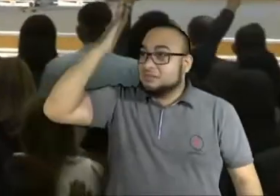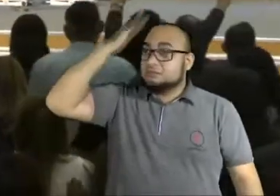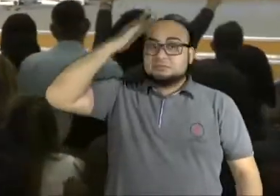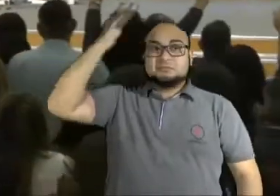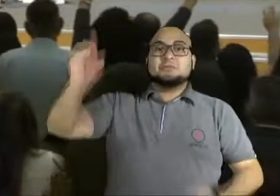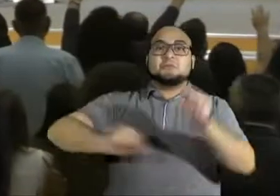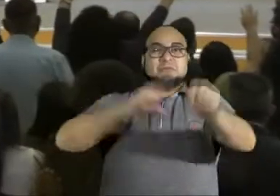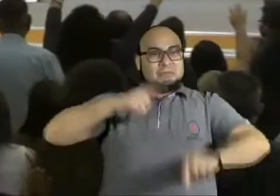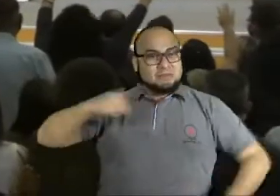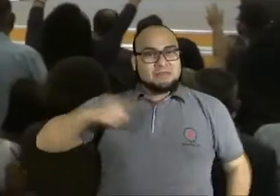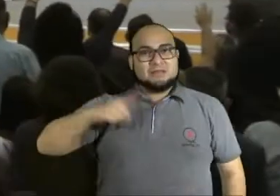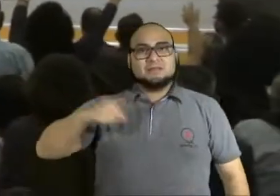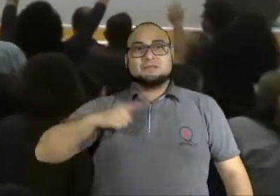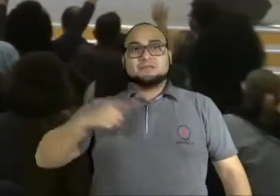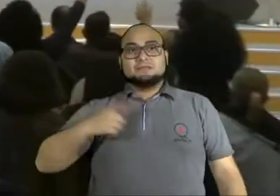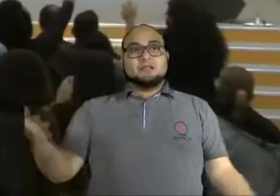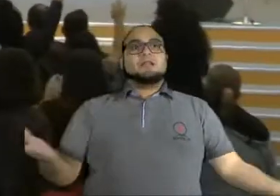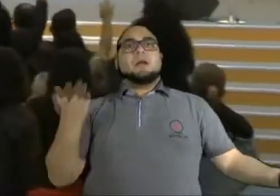debaixo de uma palavra.